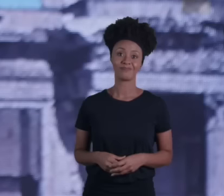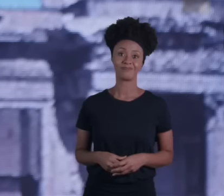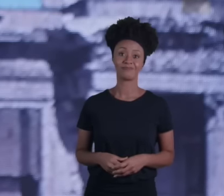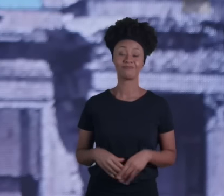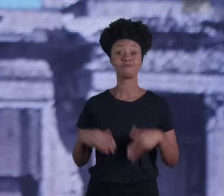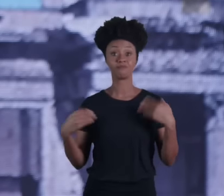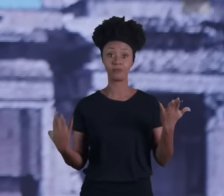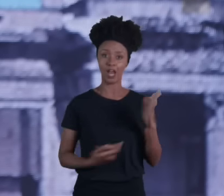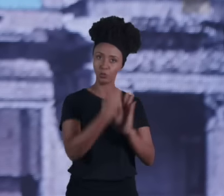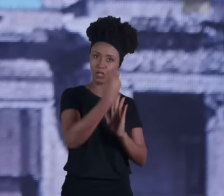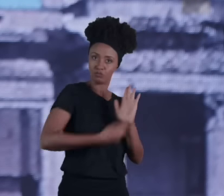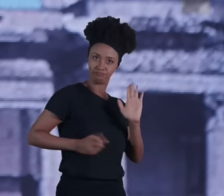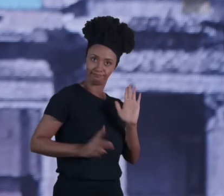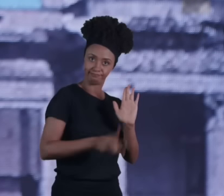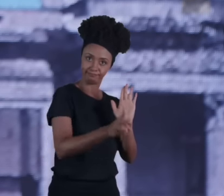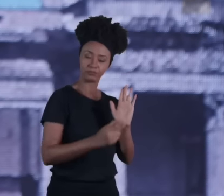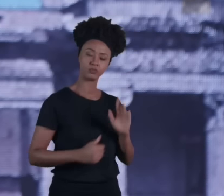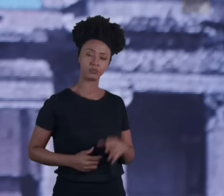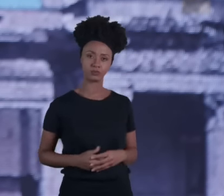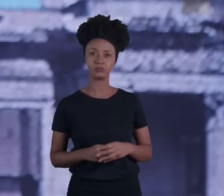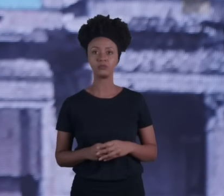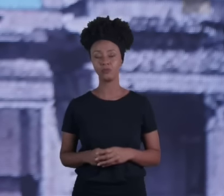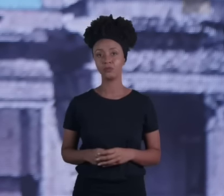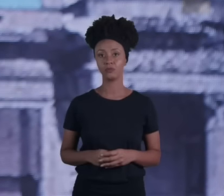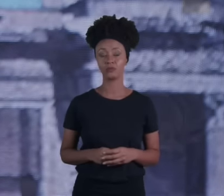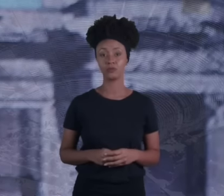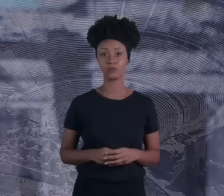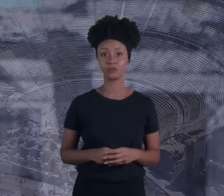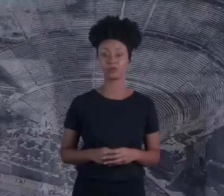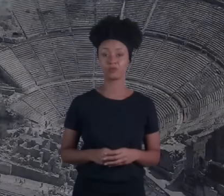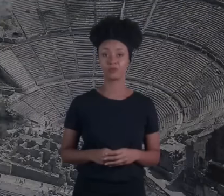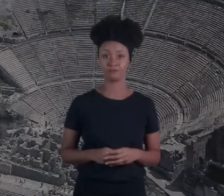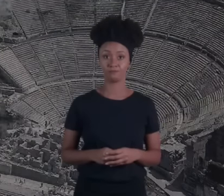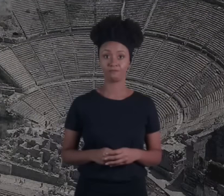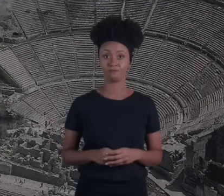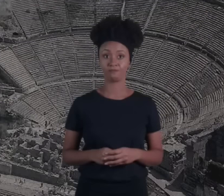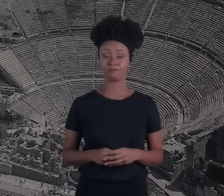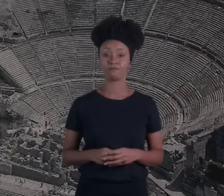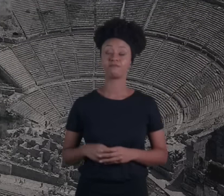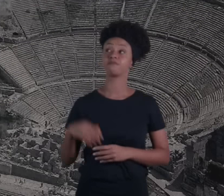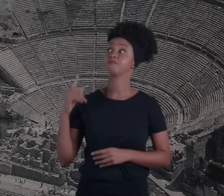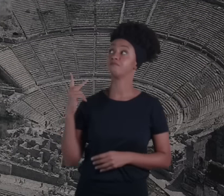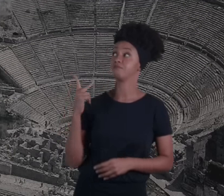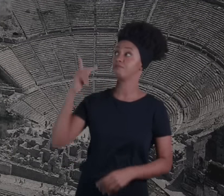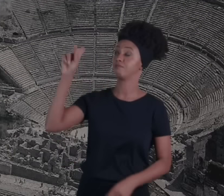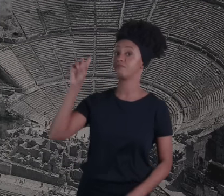E aí o texto diz: da parte de Deus e Pai.